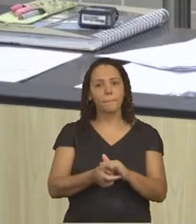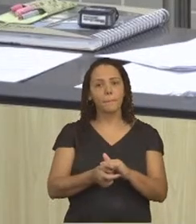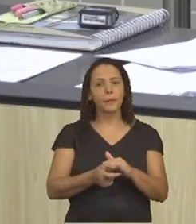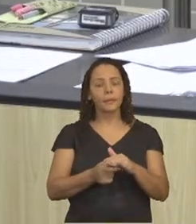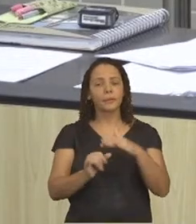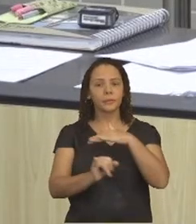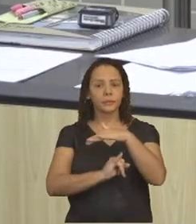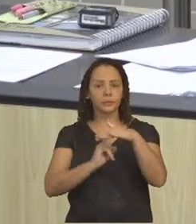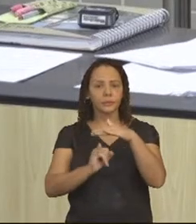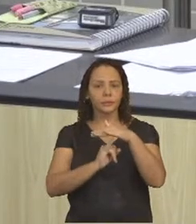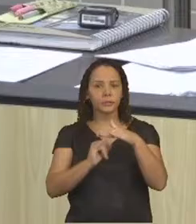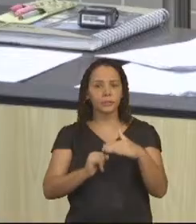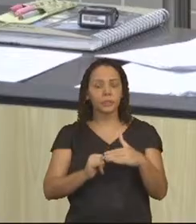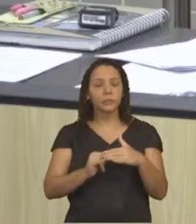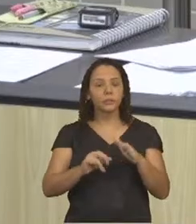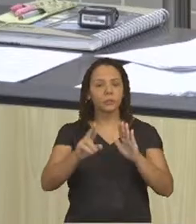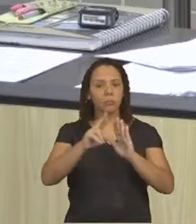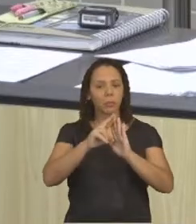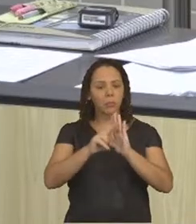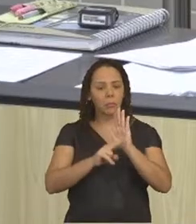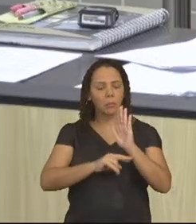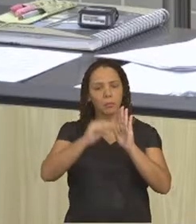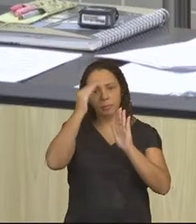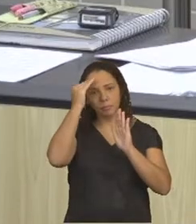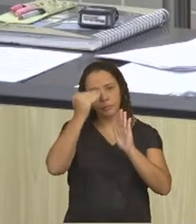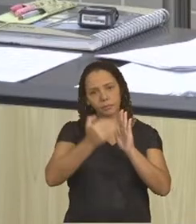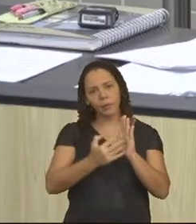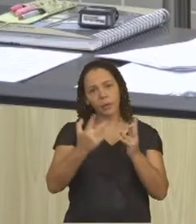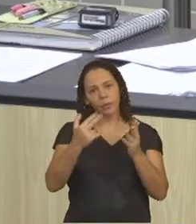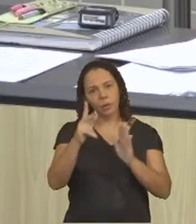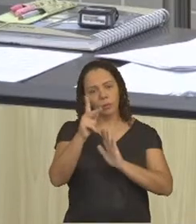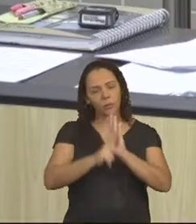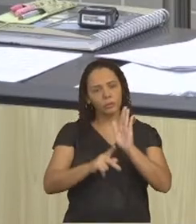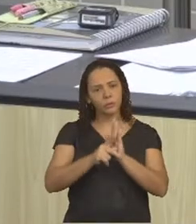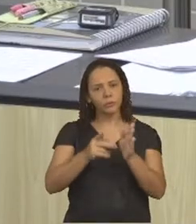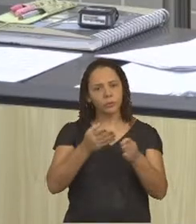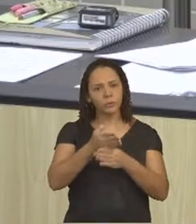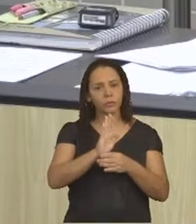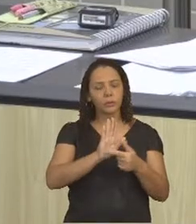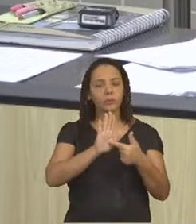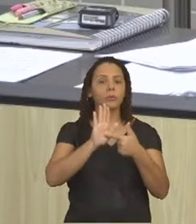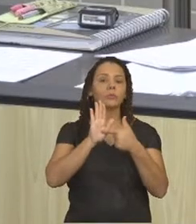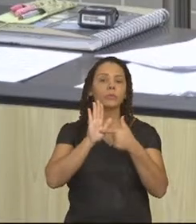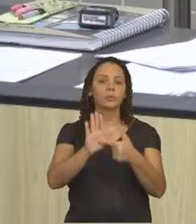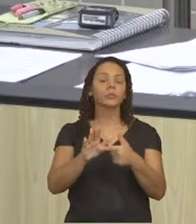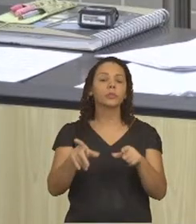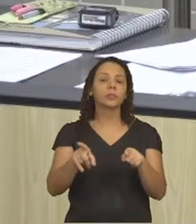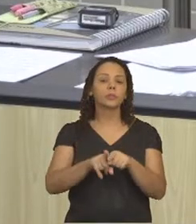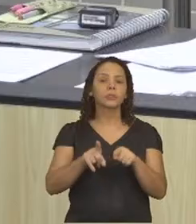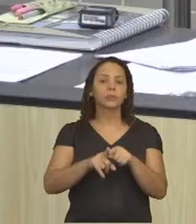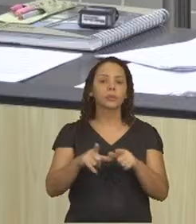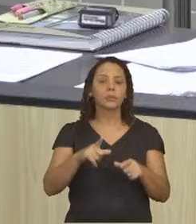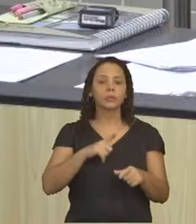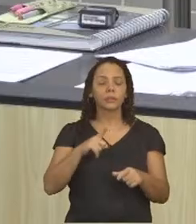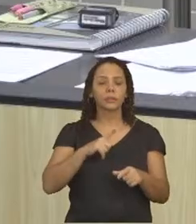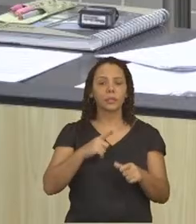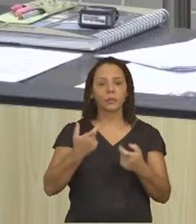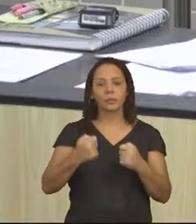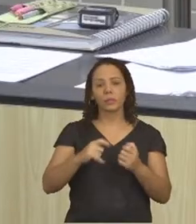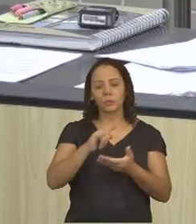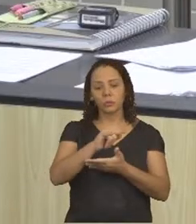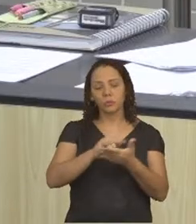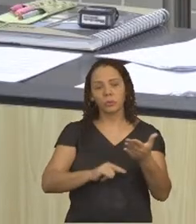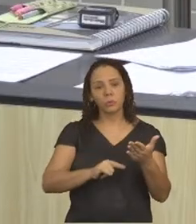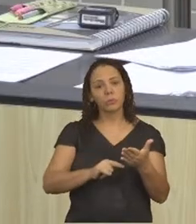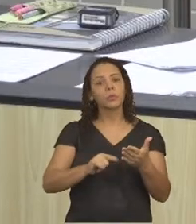acordo com o cronograma previamente definido no projeto aprovado e condicionada à apresentação da documentação